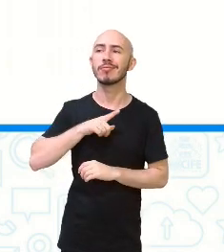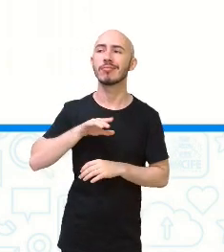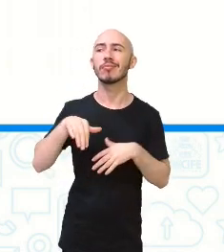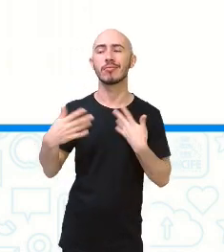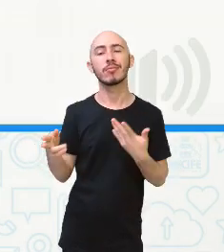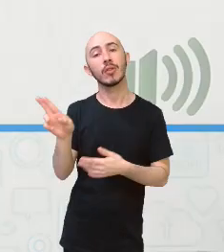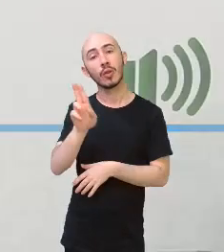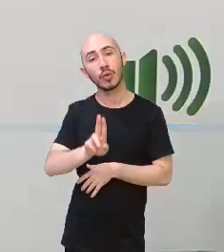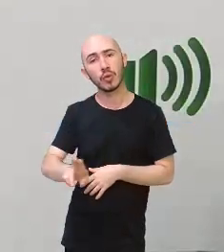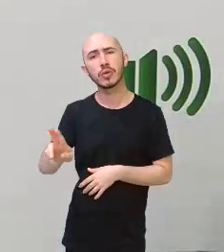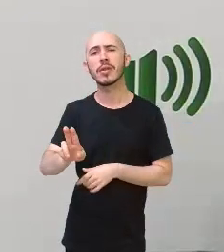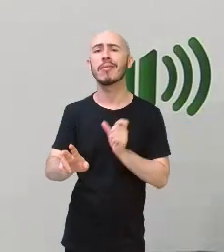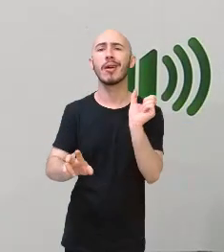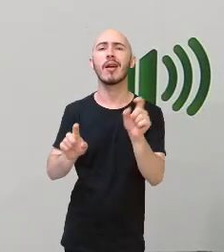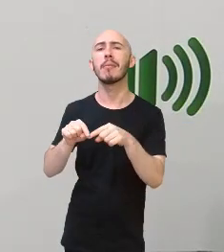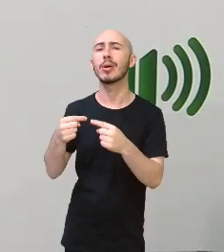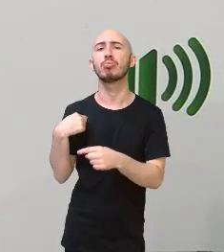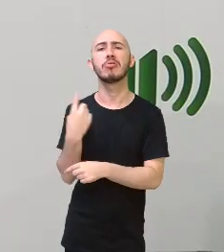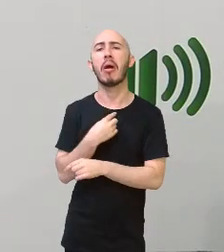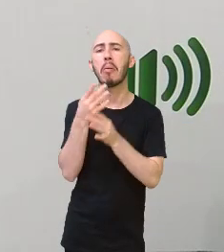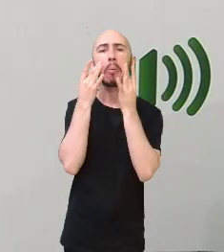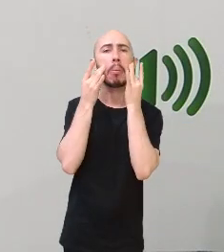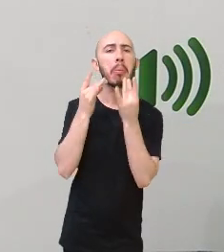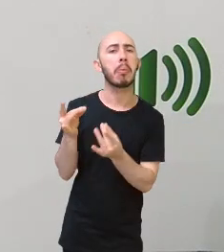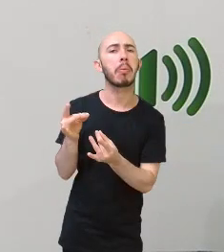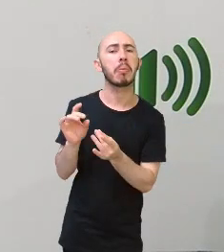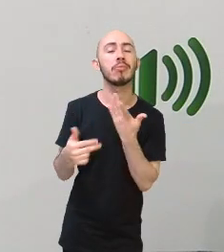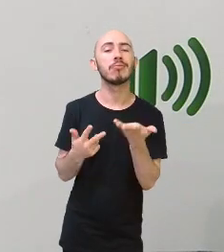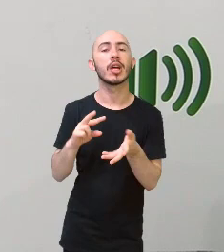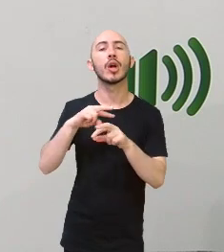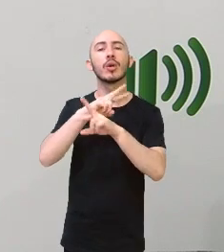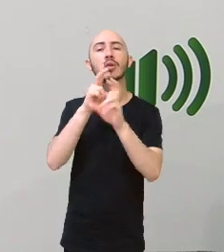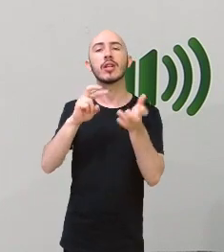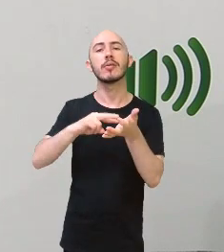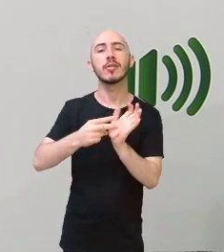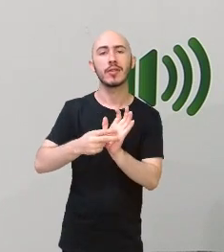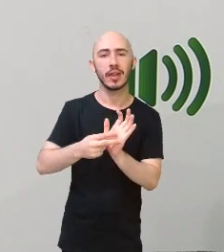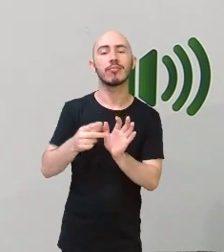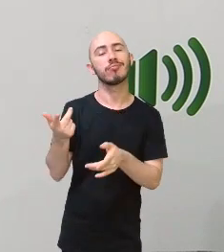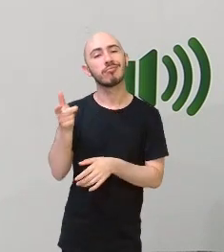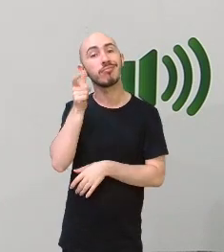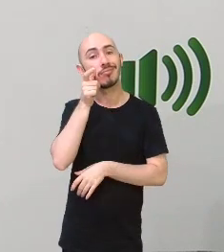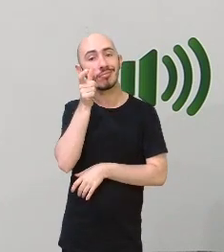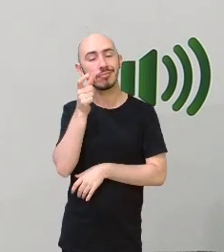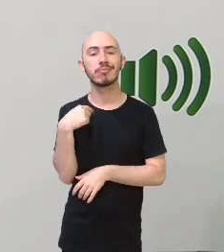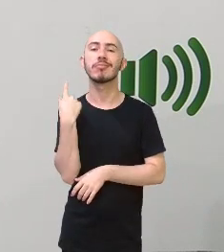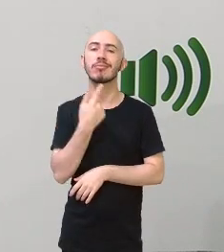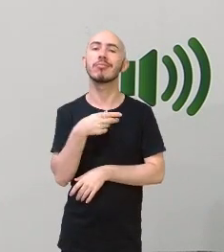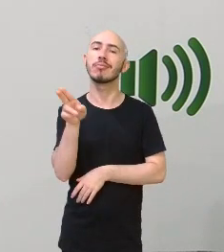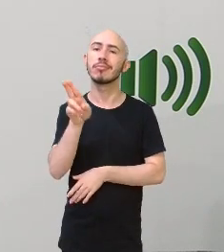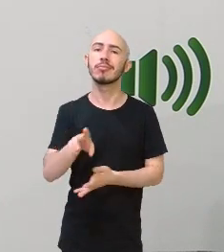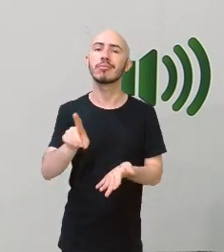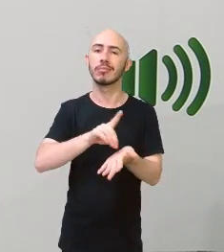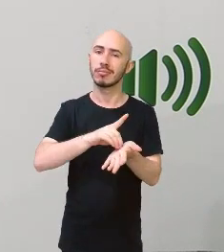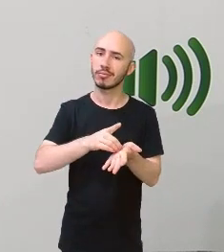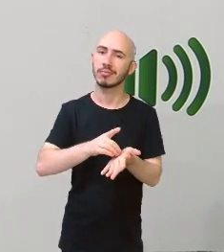a palavra, mas nem presta atenção no que ela significa. Bem interessante isso, né? O uso do dicionário.